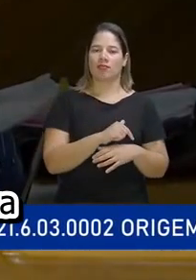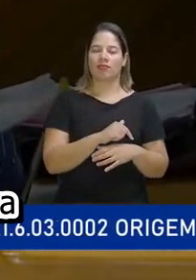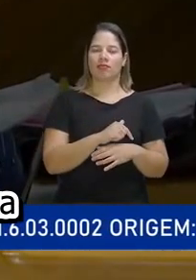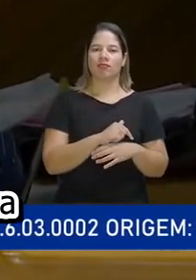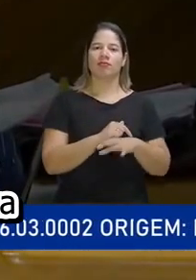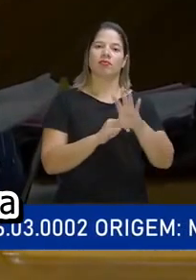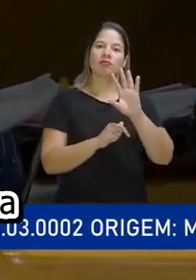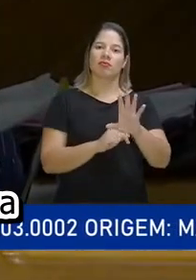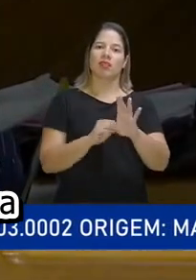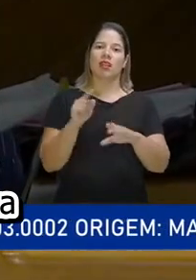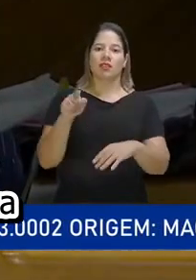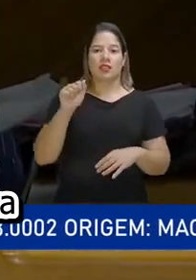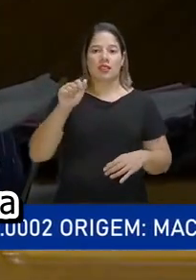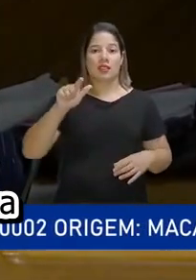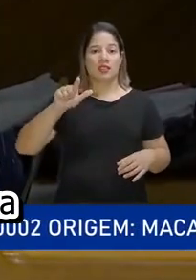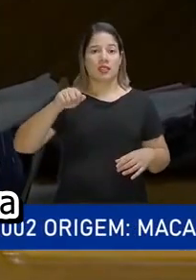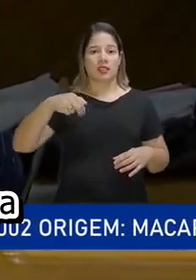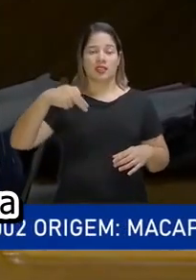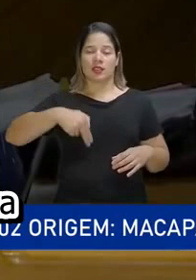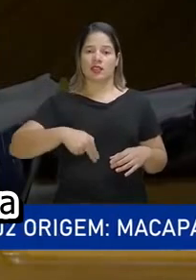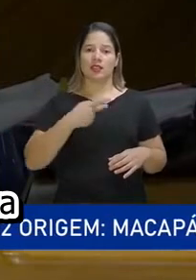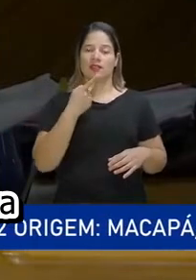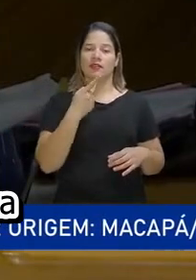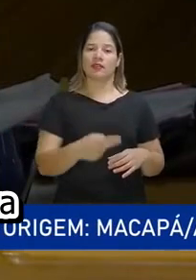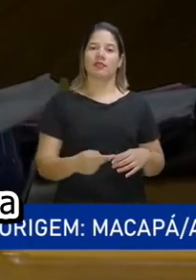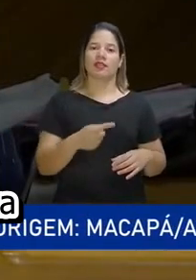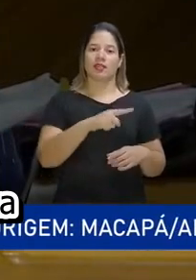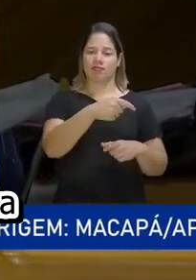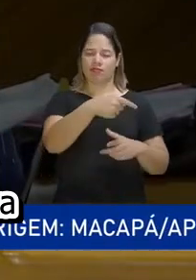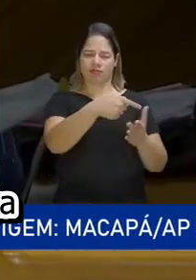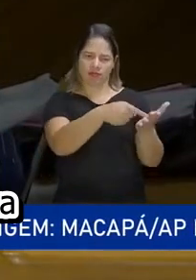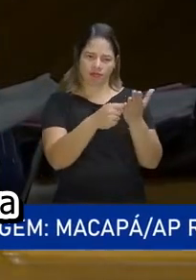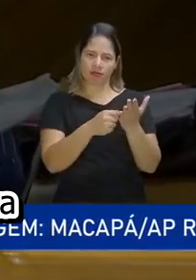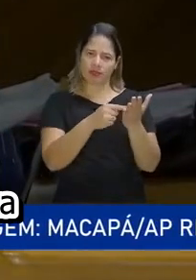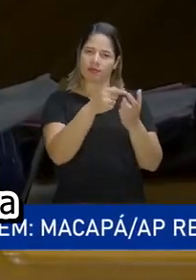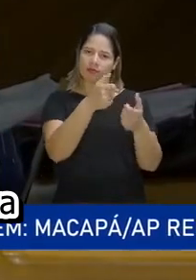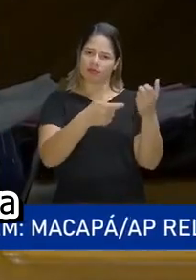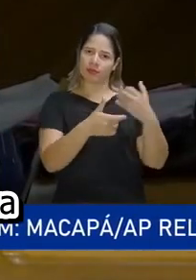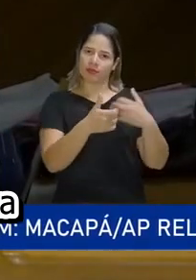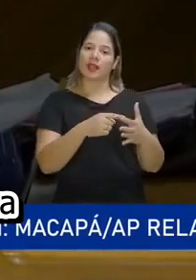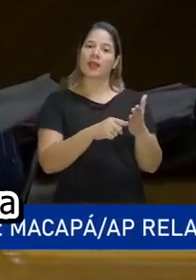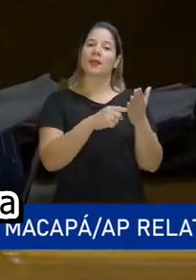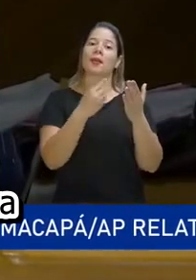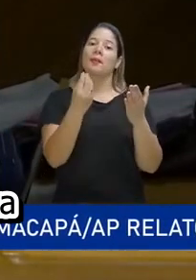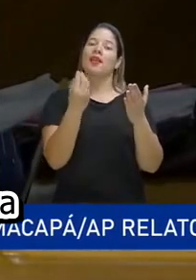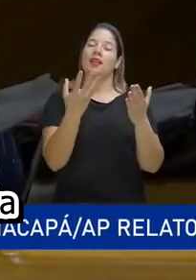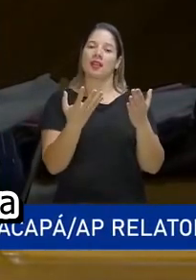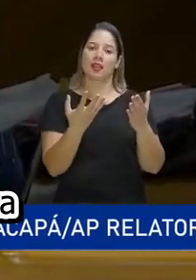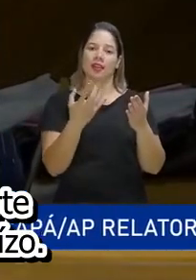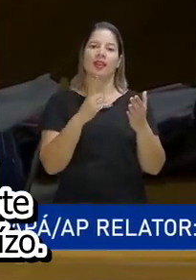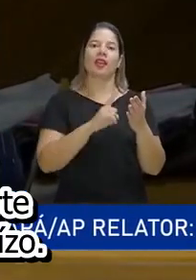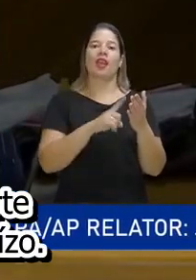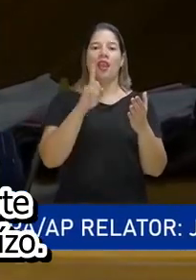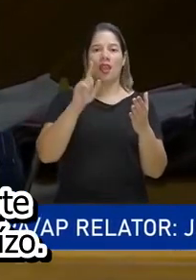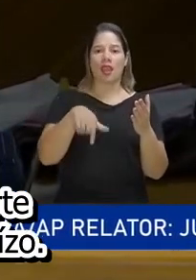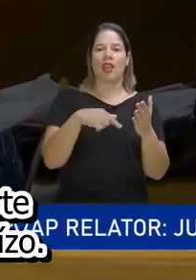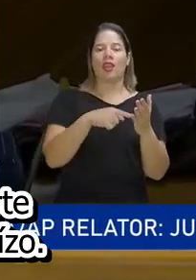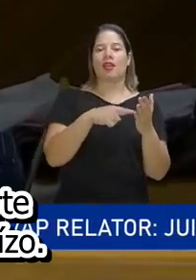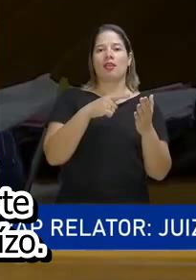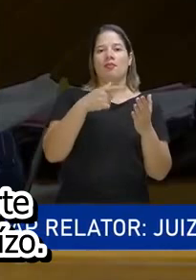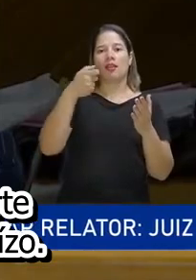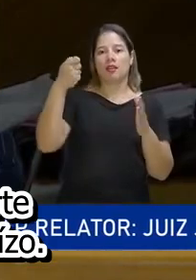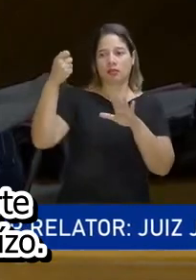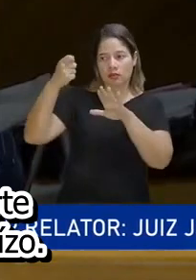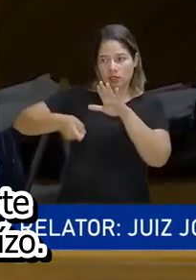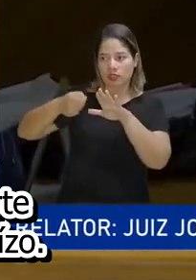Alain, uma vez que o agravo regimental, como já dito, se presta a confirmar ou alterar decisão